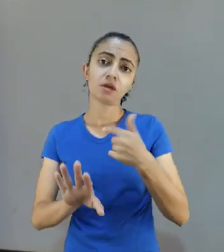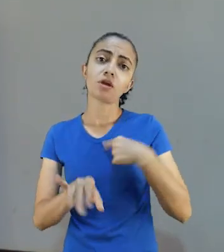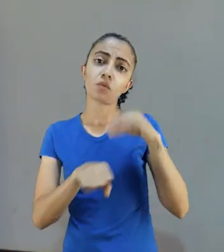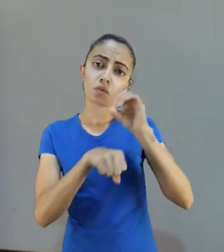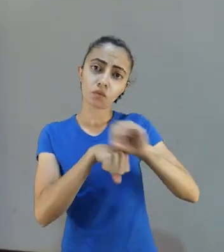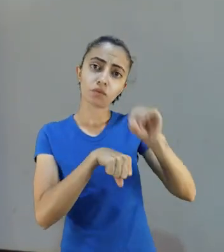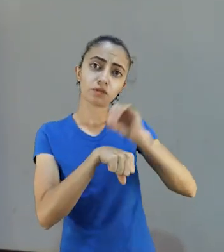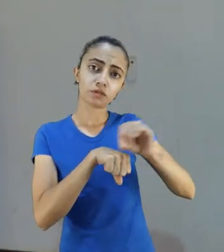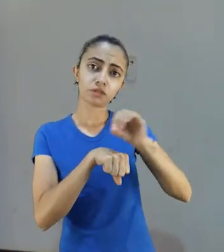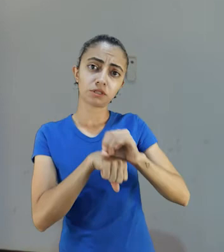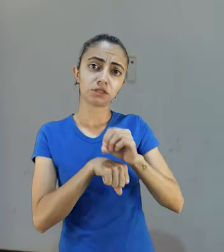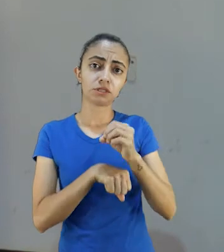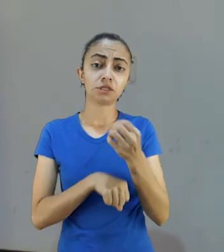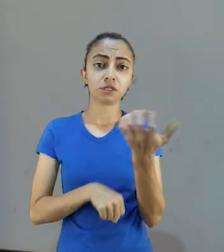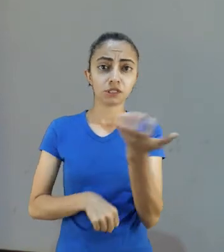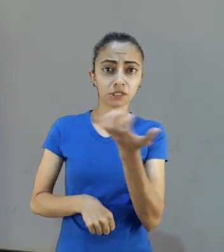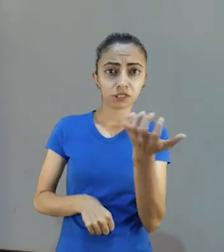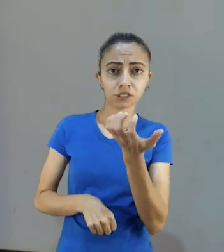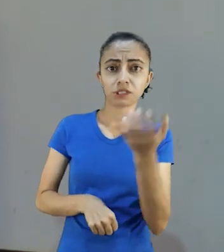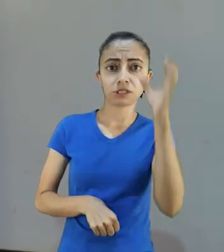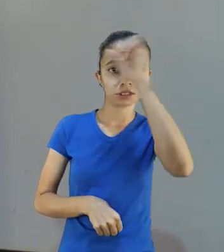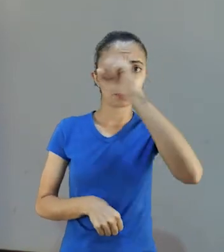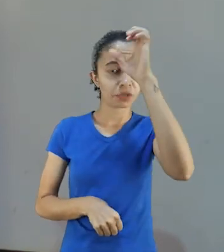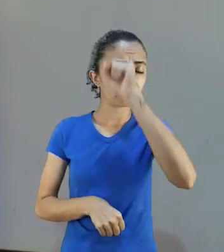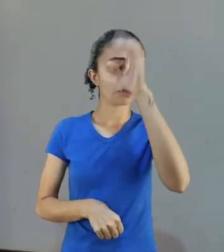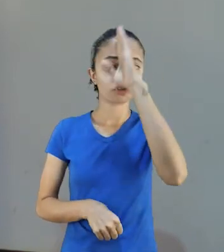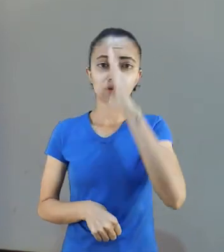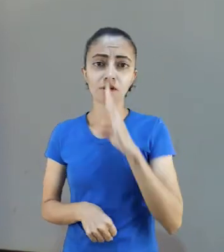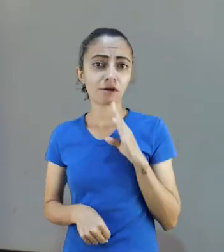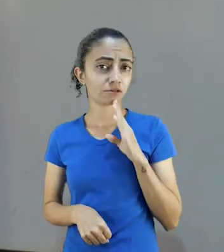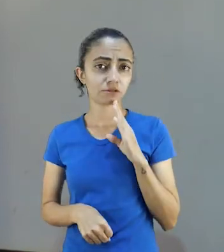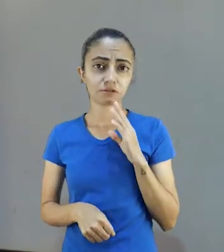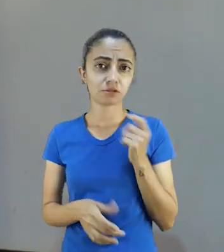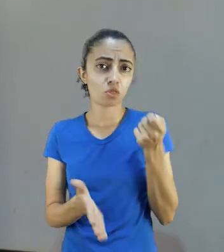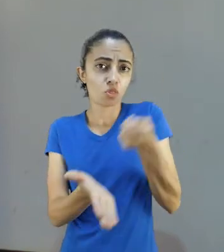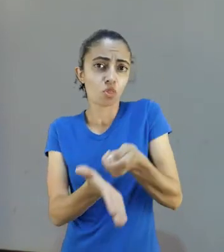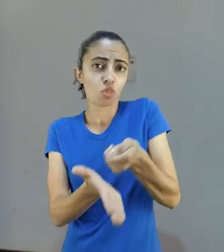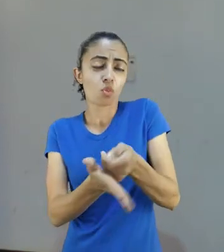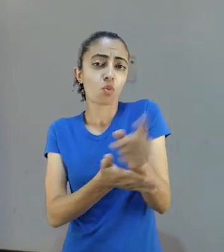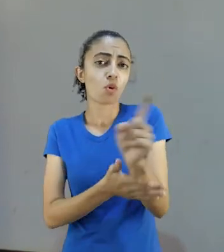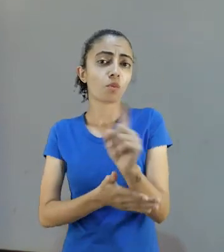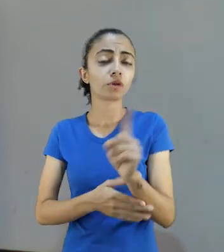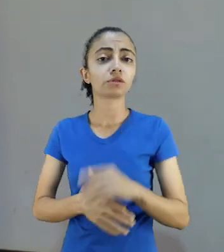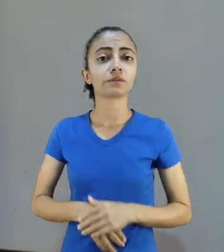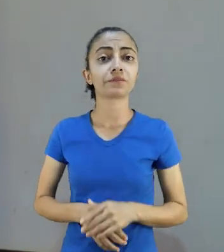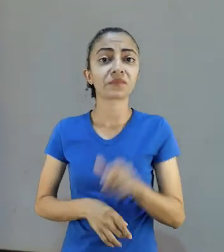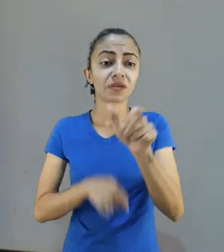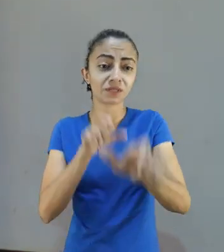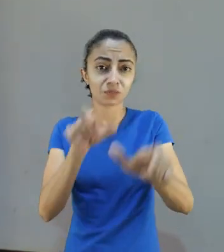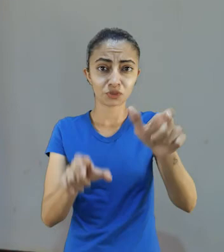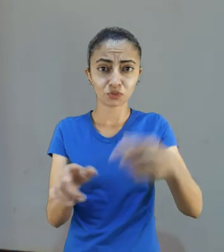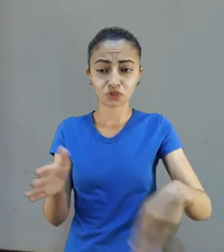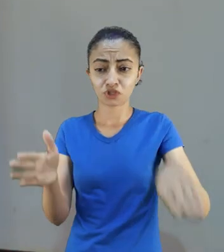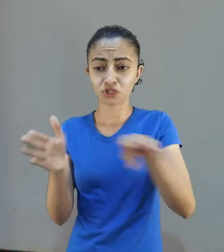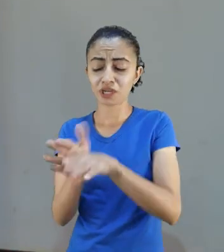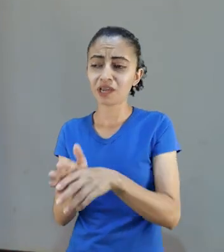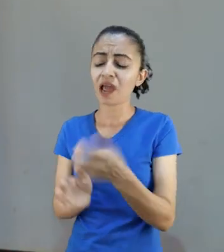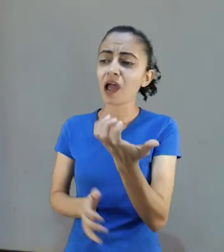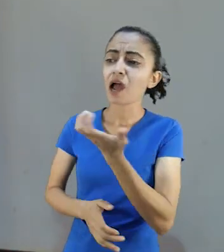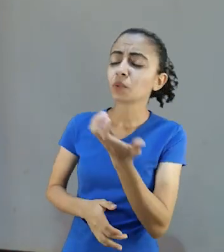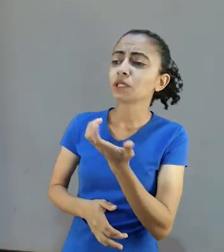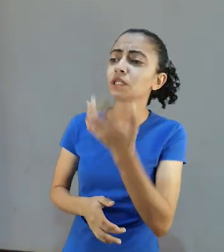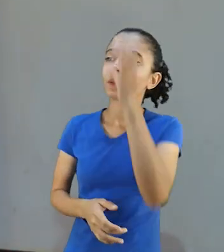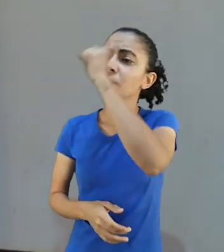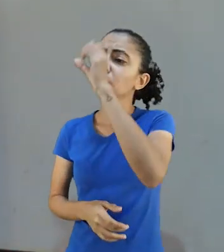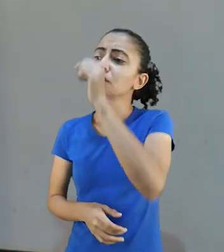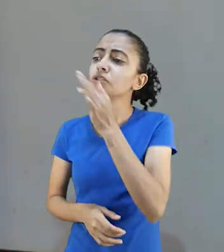ir aprender é de graça, que a gente não cobra. Então muita gente chega lá e fala assim, ah, eu queria tanto aprender essa rosa. Eu falo assim, pode vir,